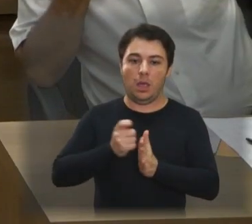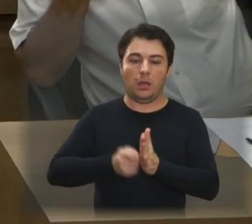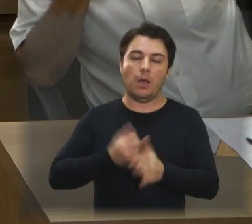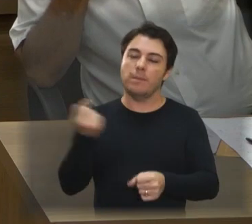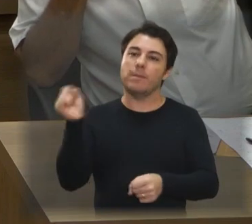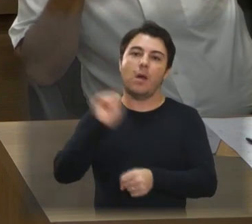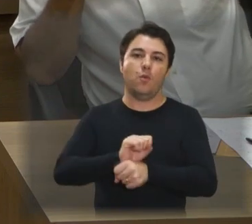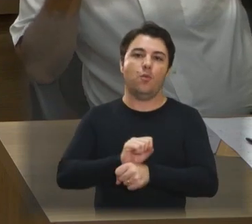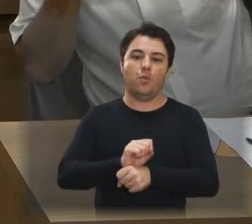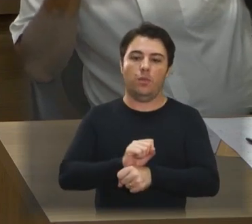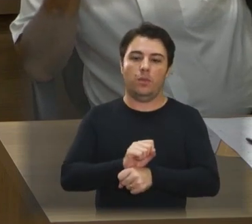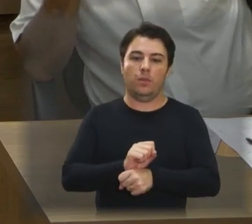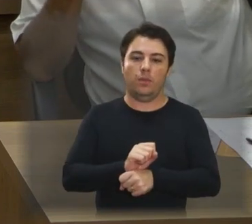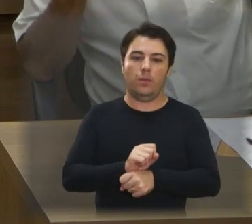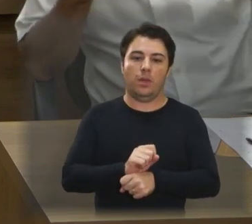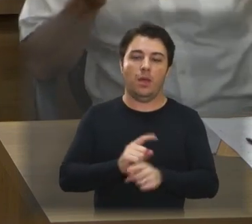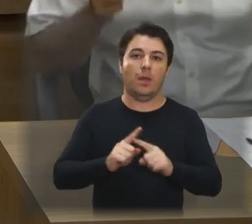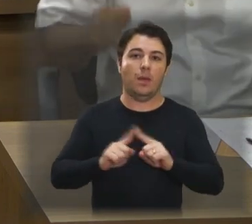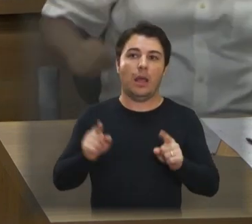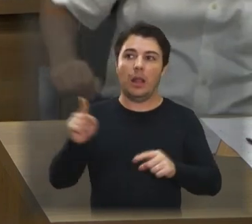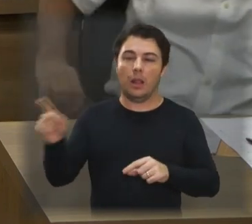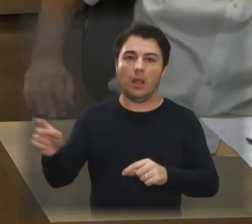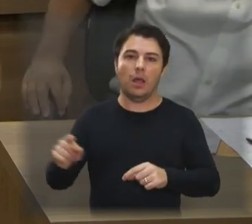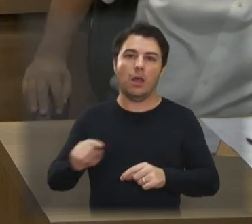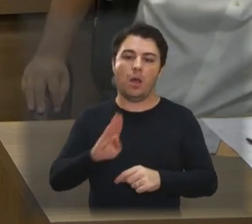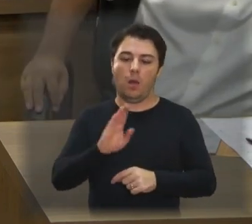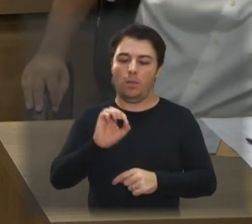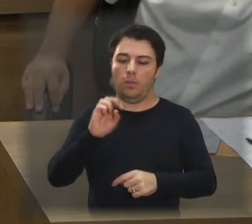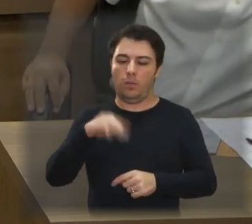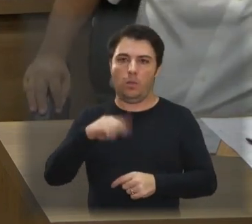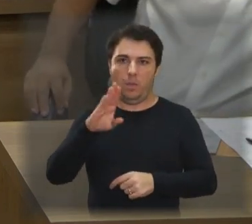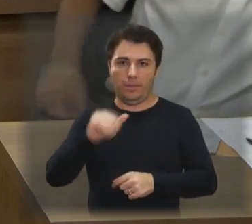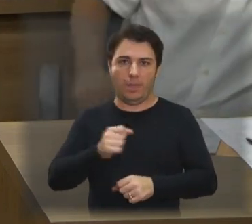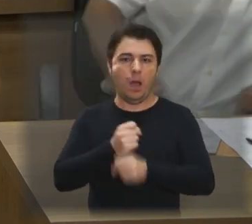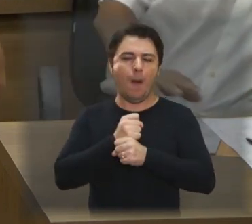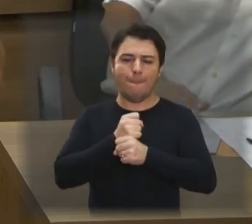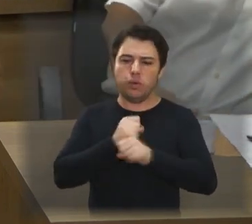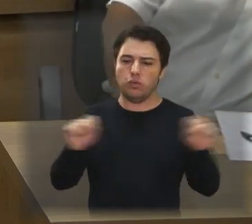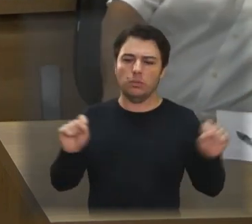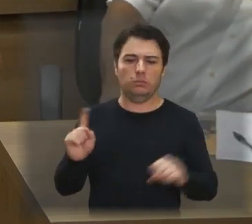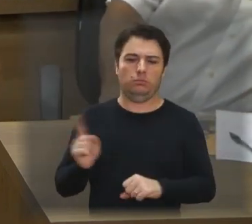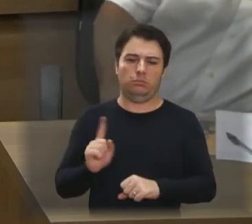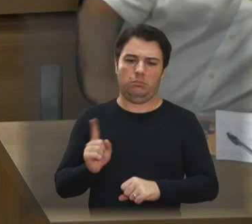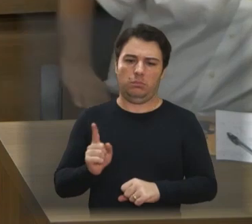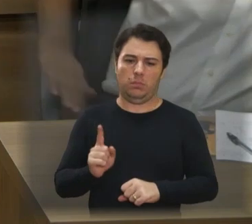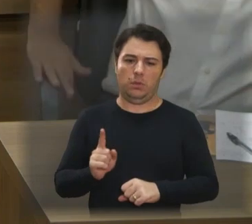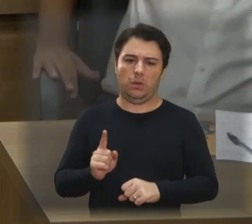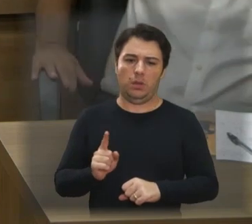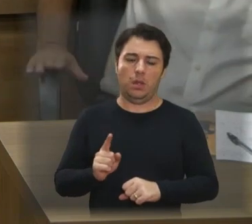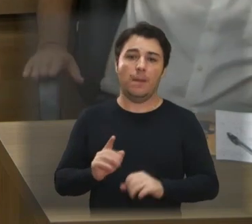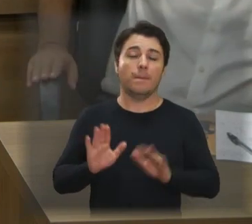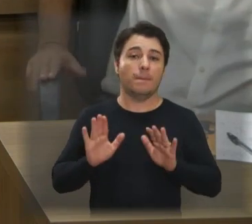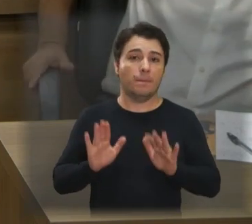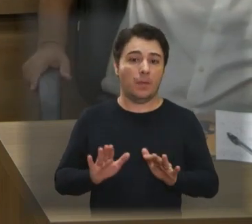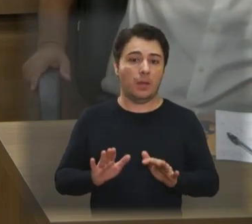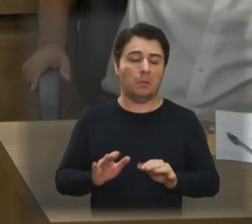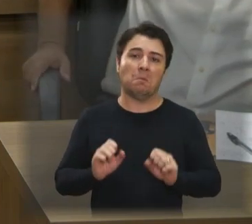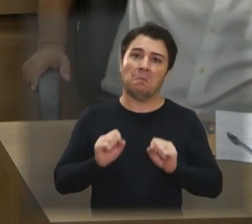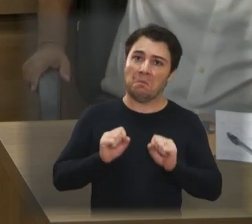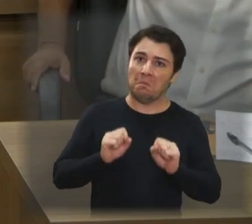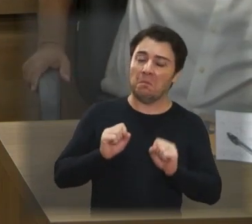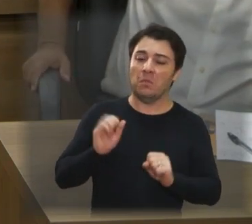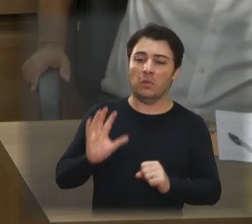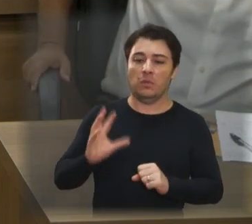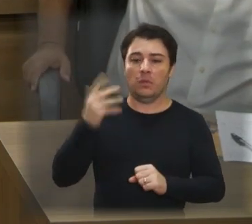não ocorreu uma queima de bomba né são bombas muito grandes e ficha de Partir como ele coisa tudo mas